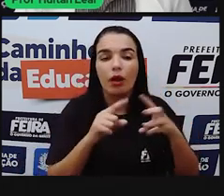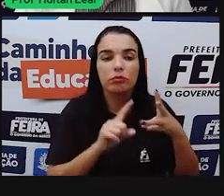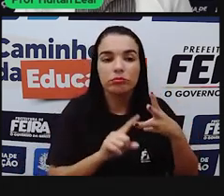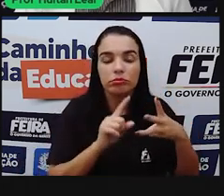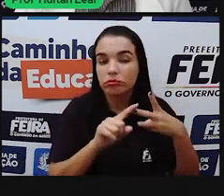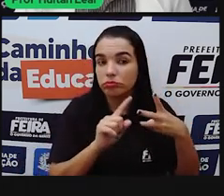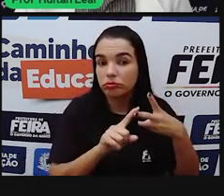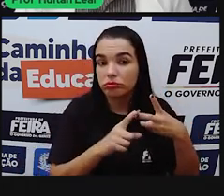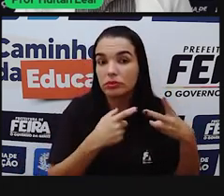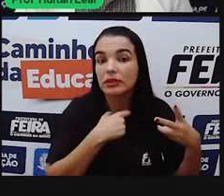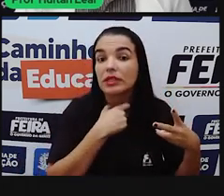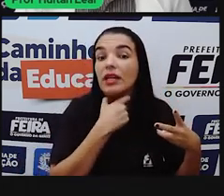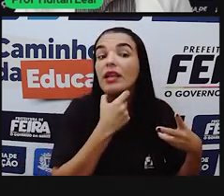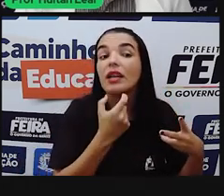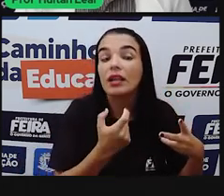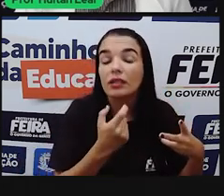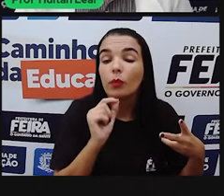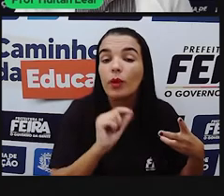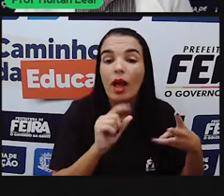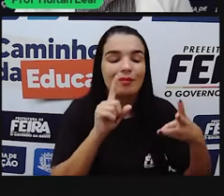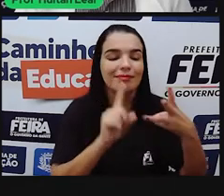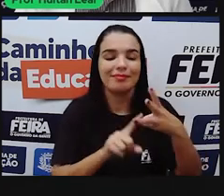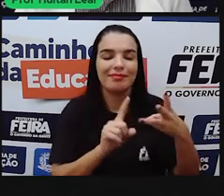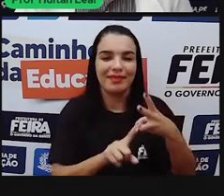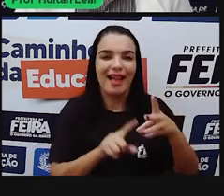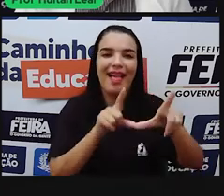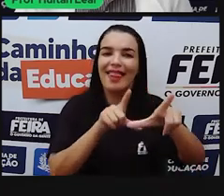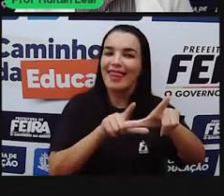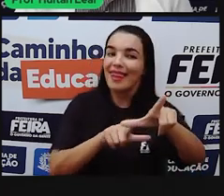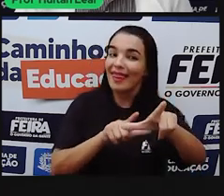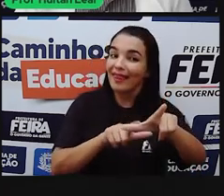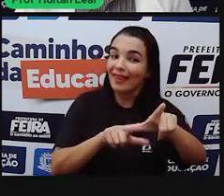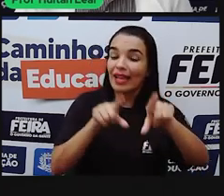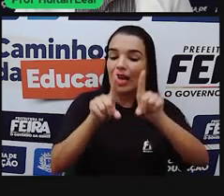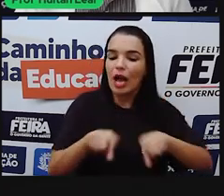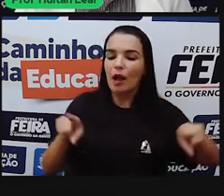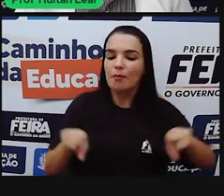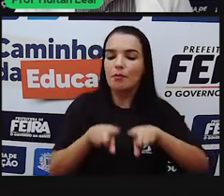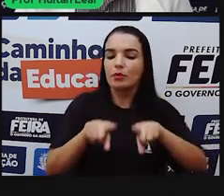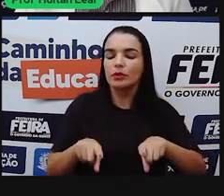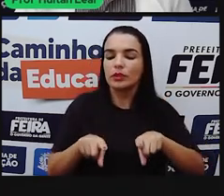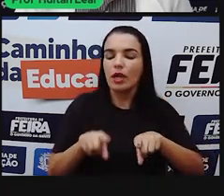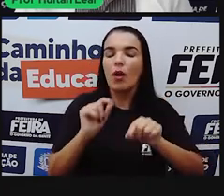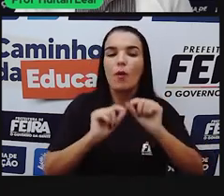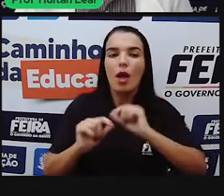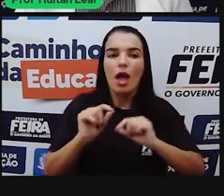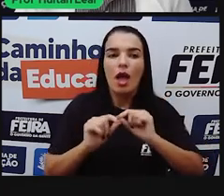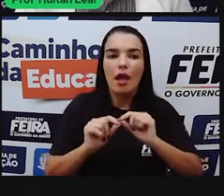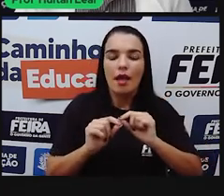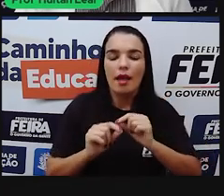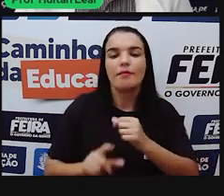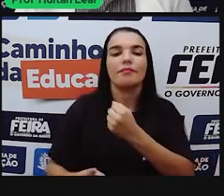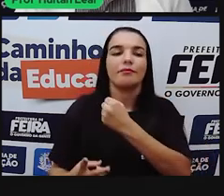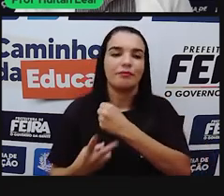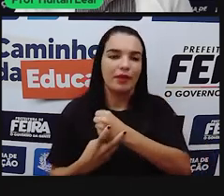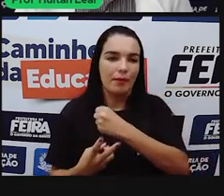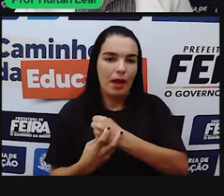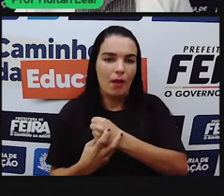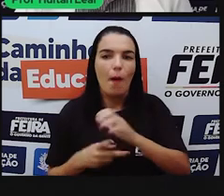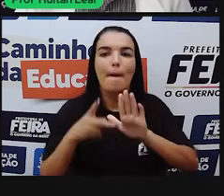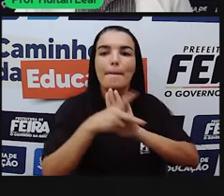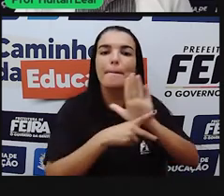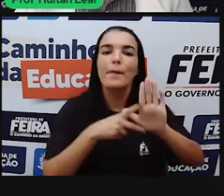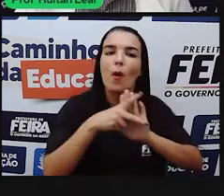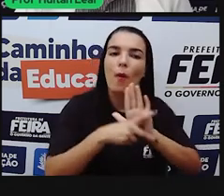a melodia da música. A letra da música é a parte verbal. Né, que é o poema da música, que é o